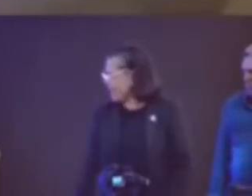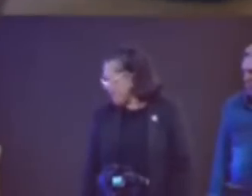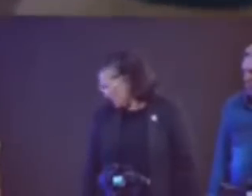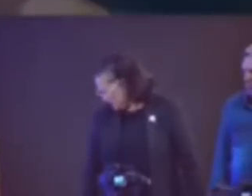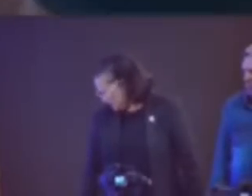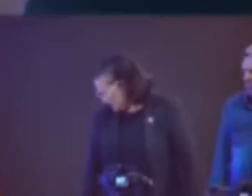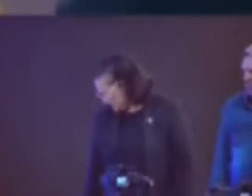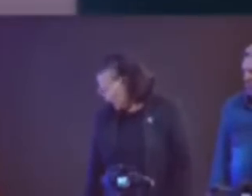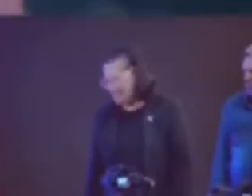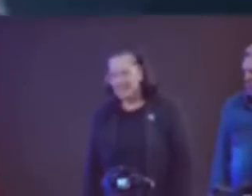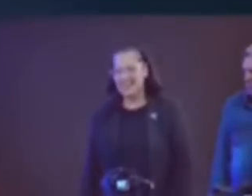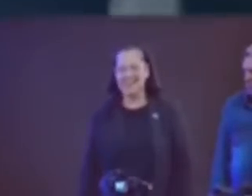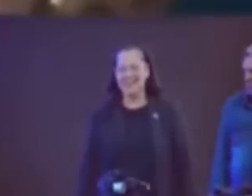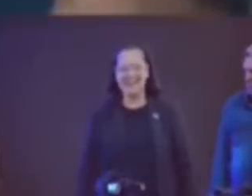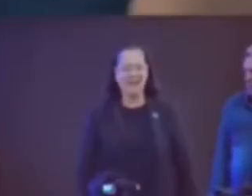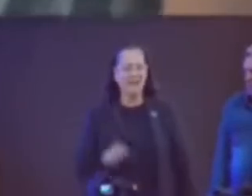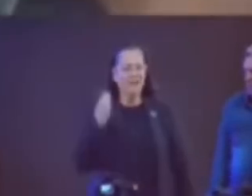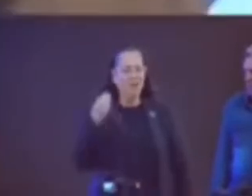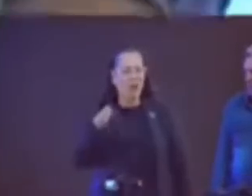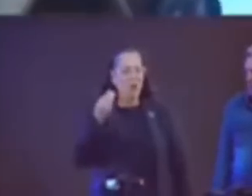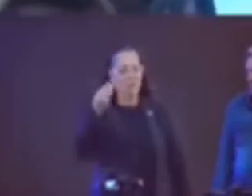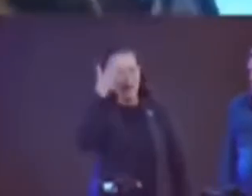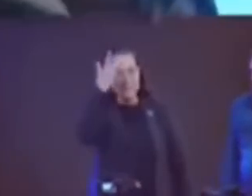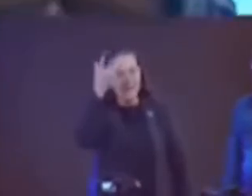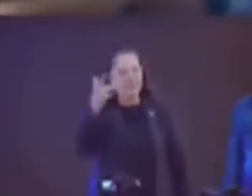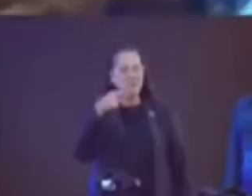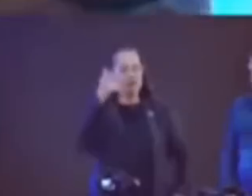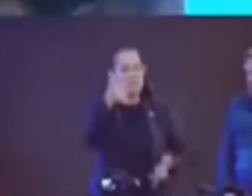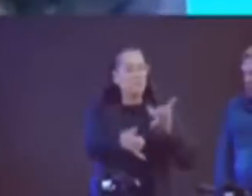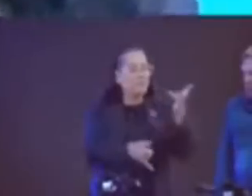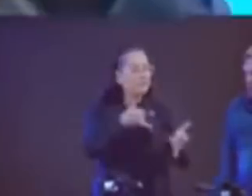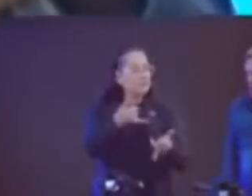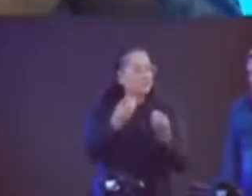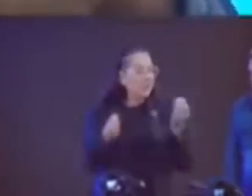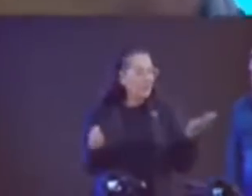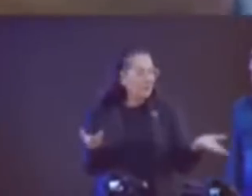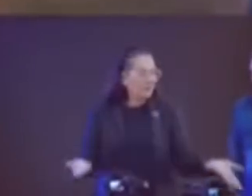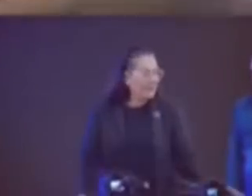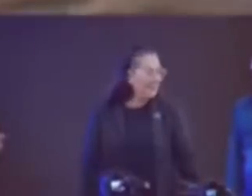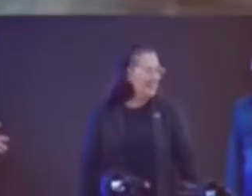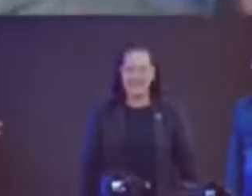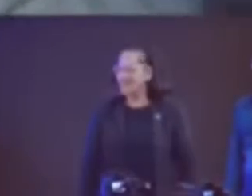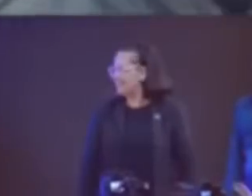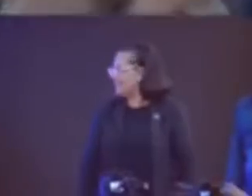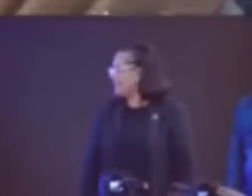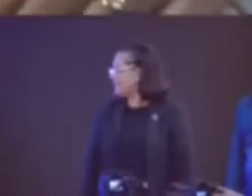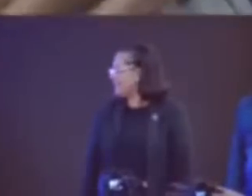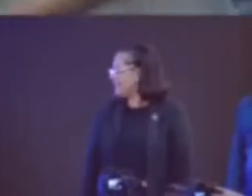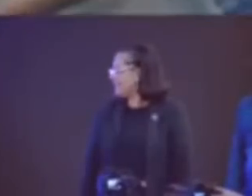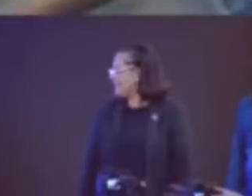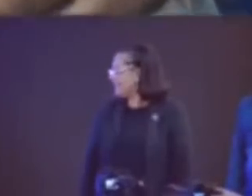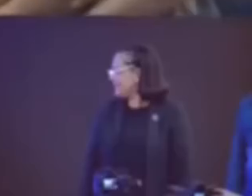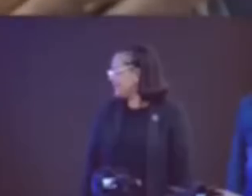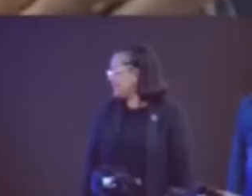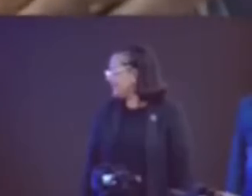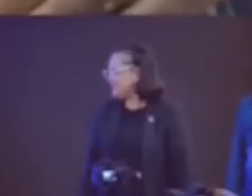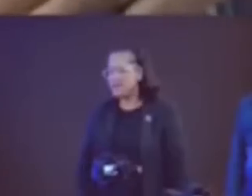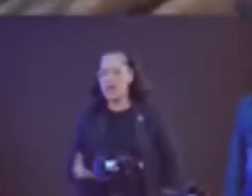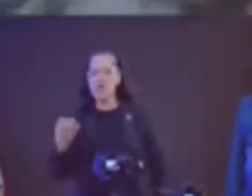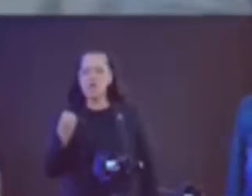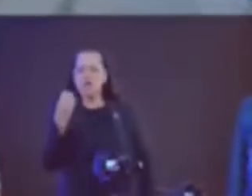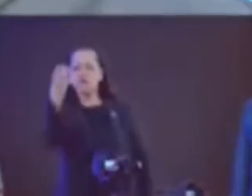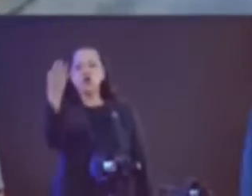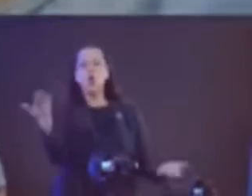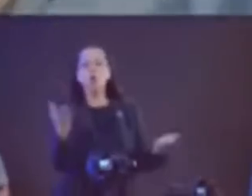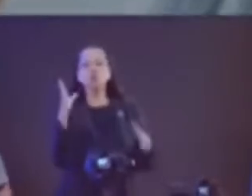Eu devolvo. Como que eu vou de botina amanhã embora, mulher? Eu devolvo. Como que você vai embora pra casa? Eu vou hoje à noite.